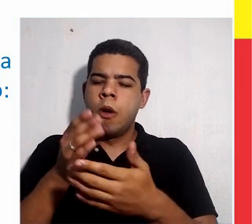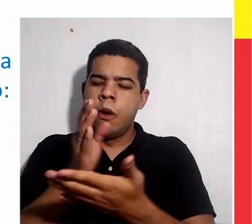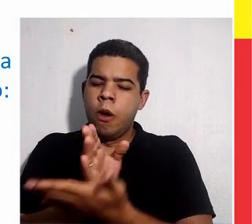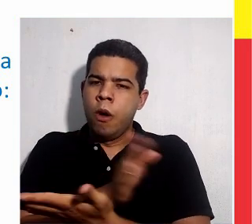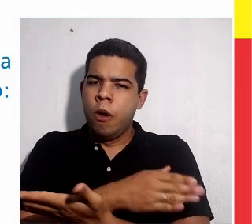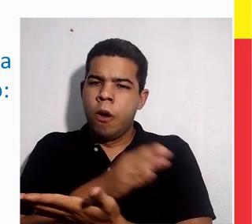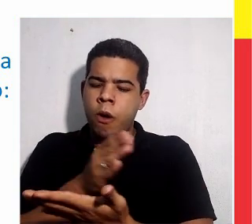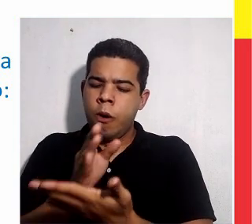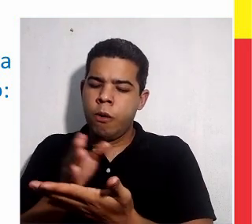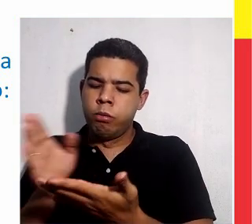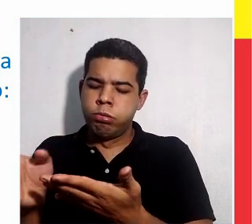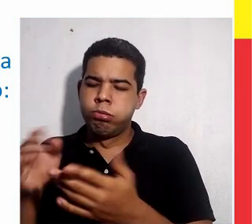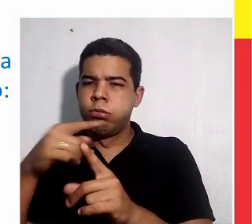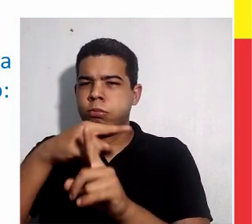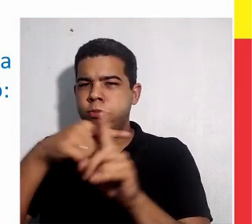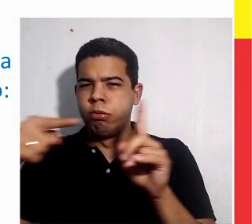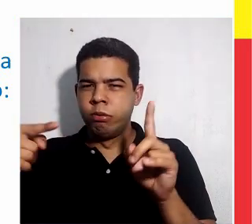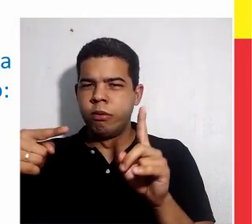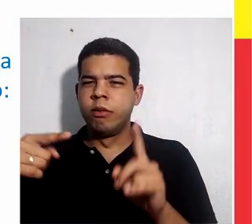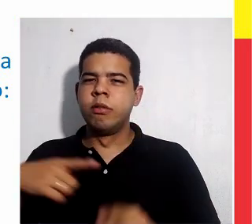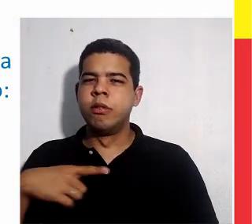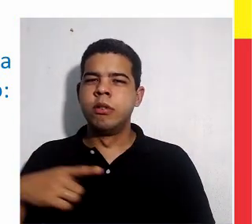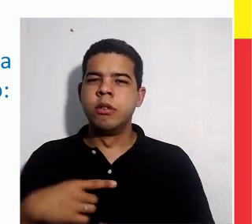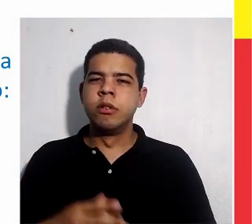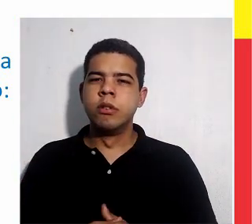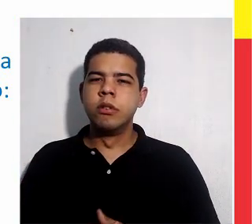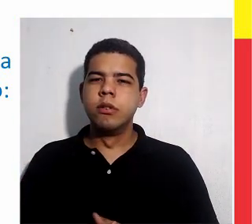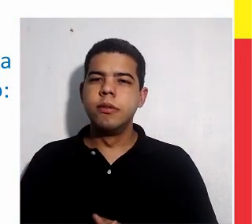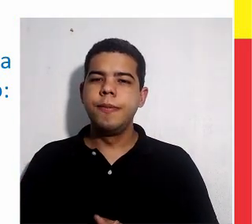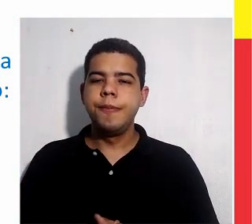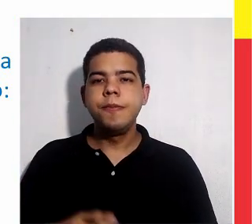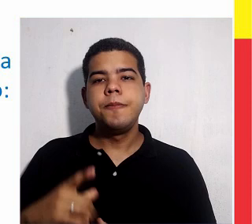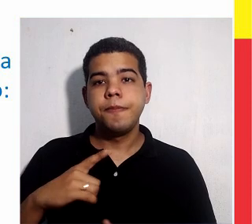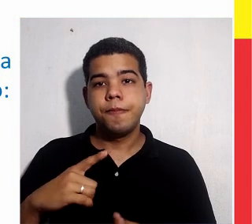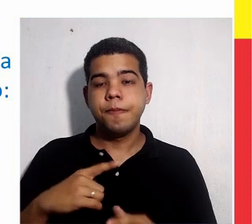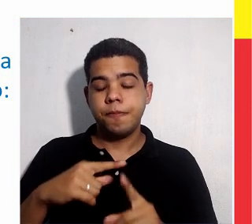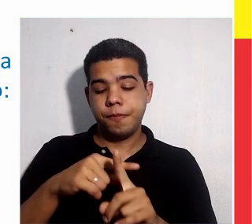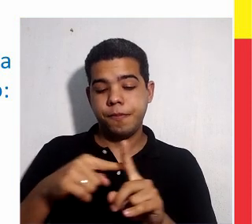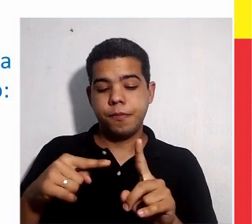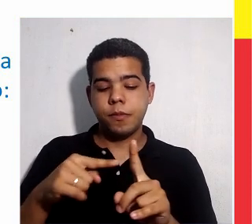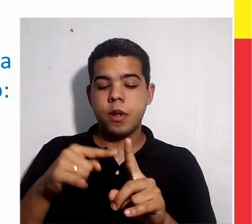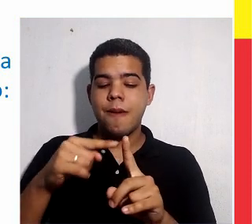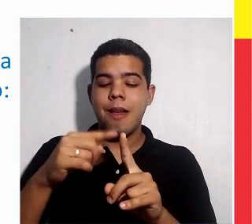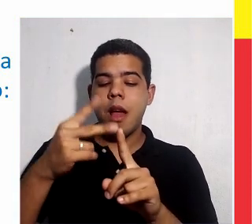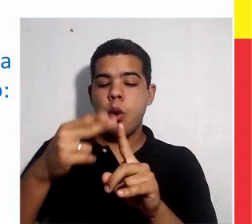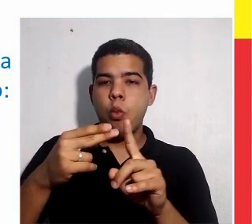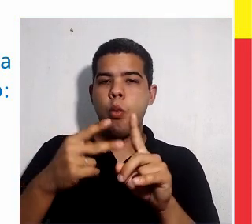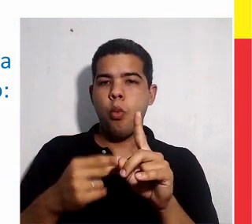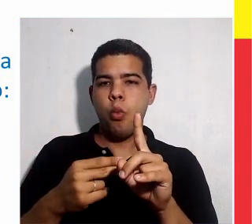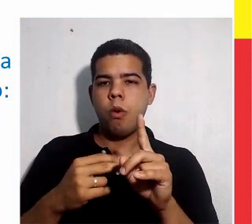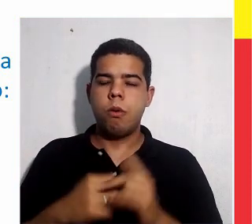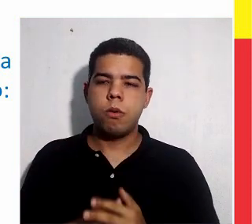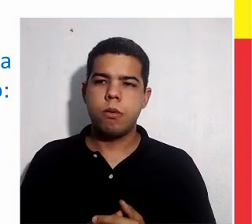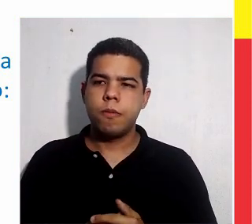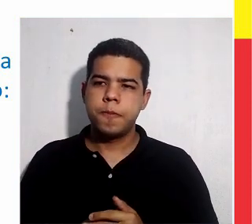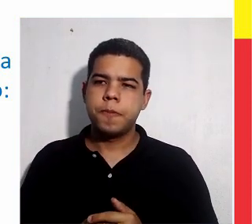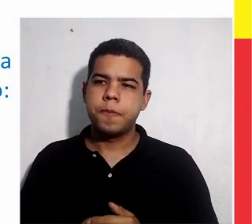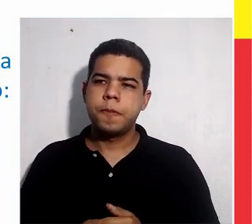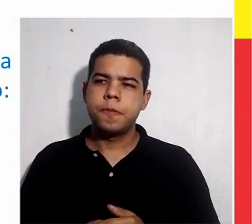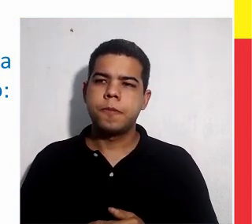estar dividindo esse quadrado na metade. Então, está dividindo em dois pedaços